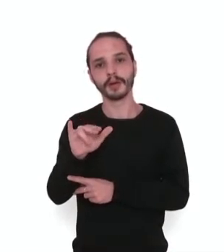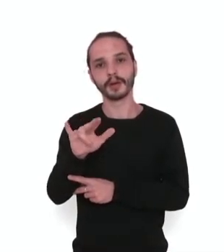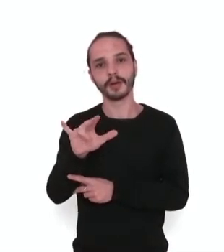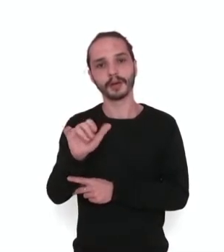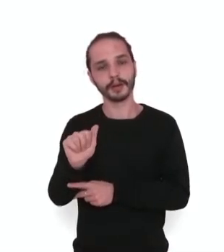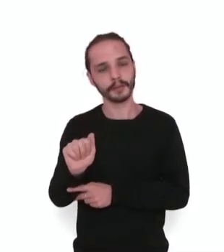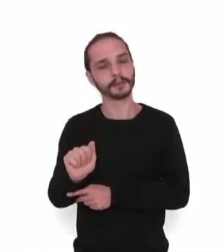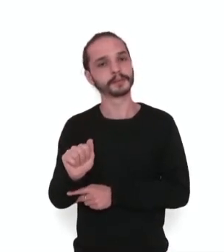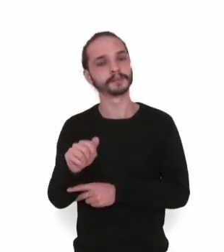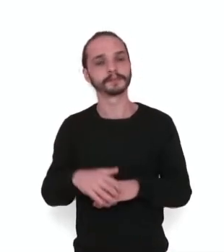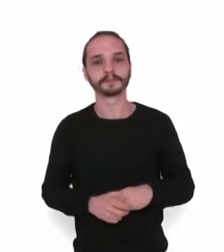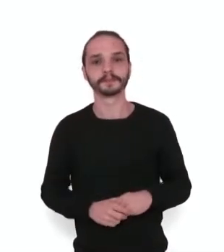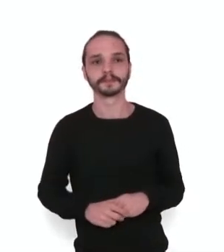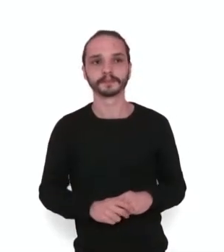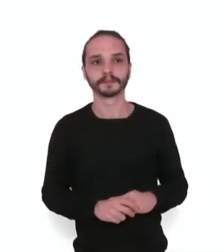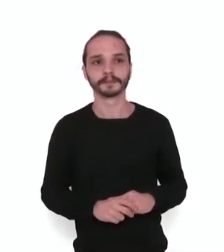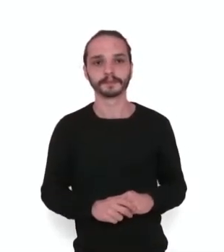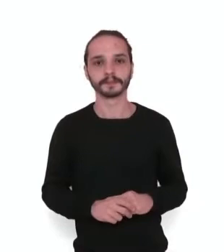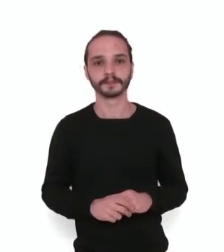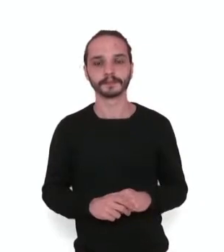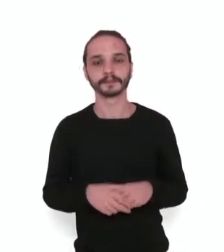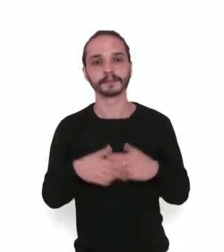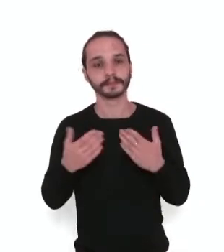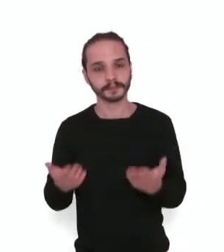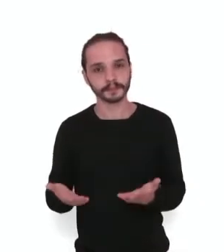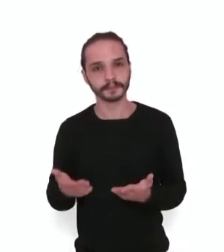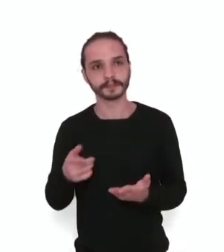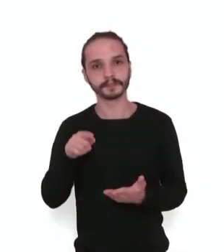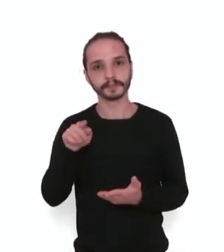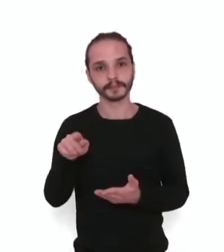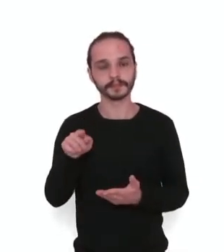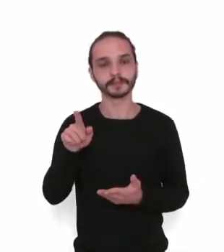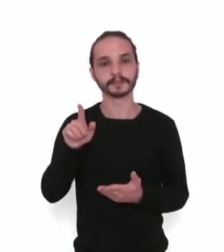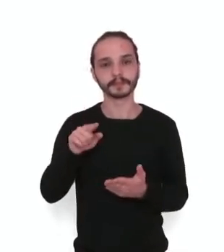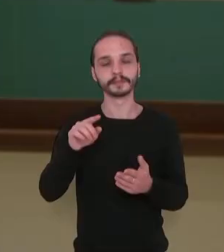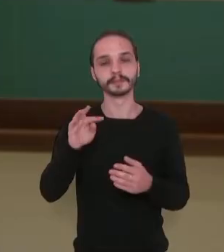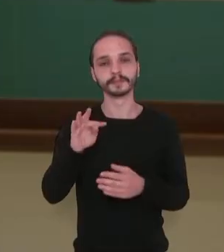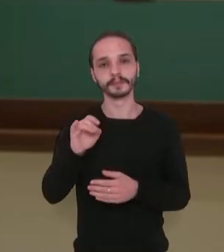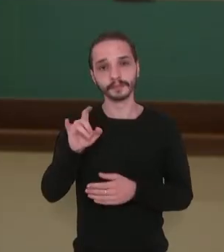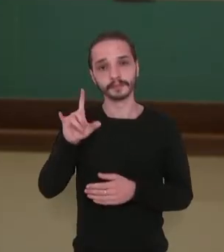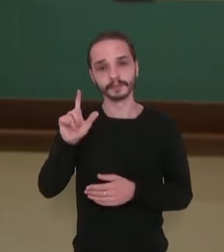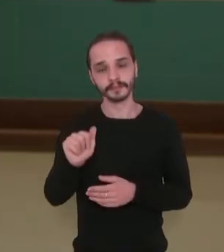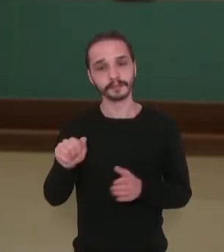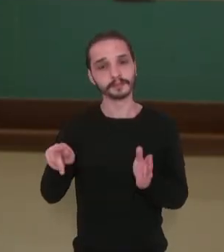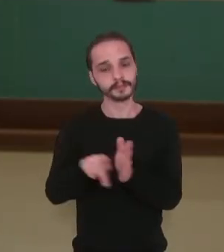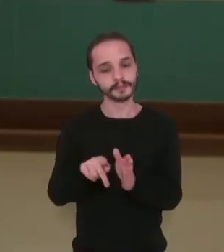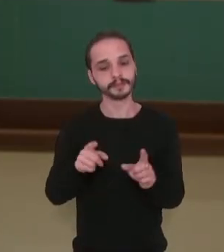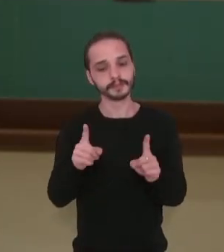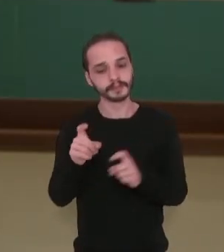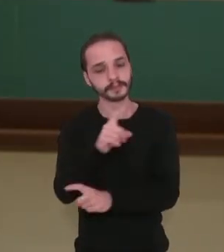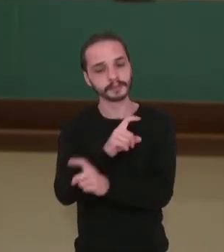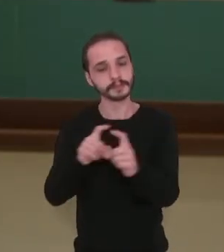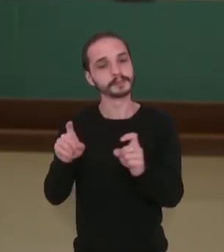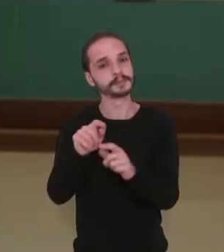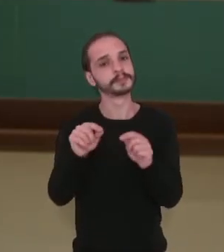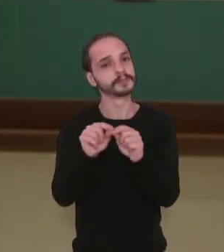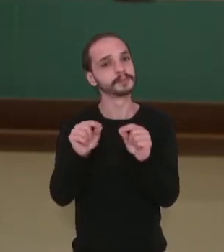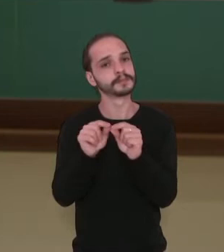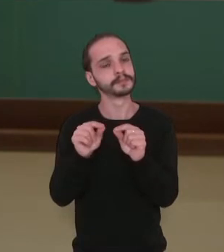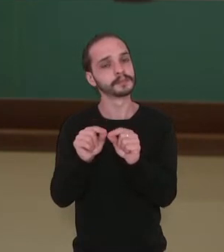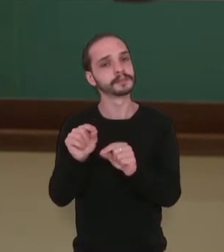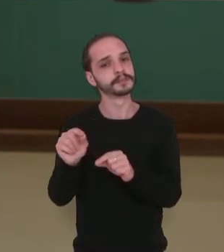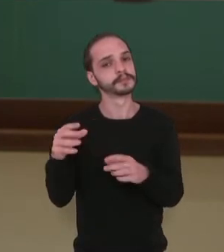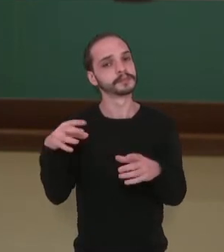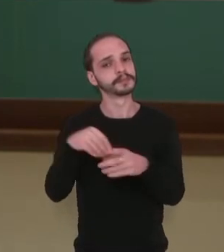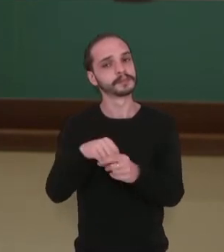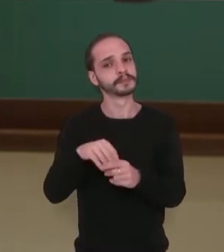botulínica, isso mesmo. Então, esse mecanismo, essas toxinas são produzidas por essas bactérias que estão atuando